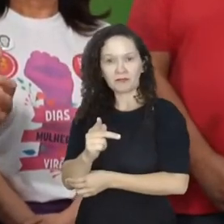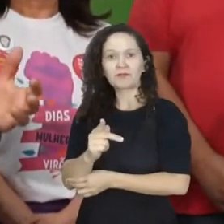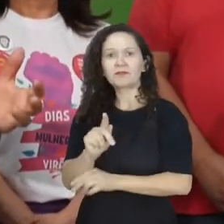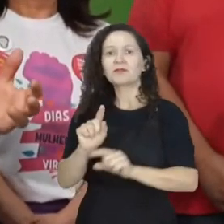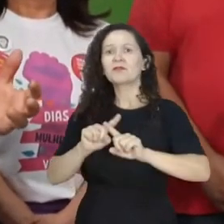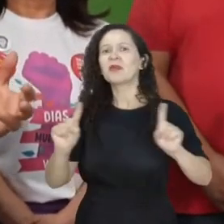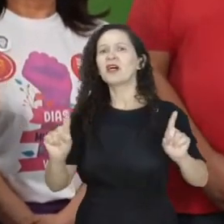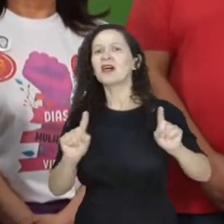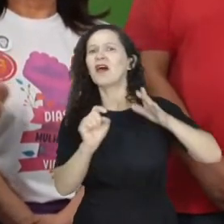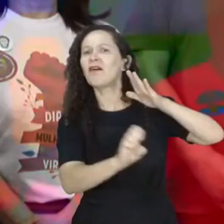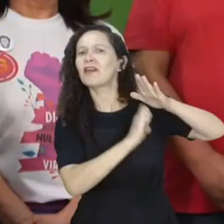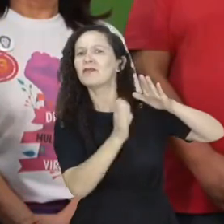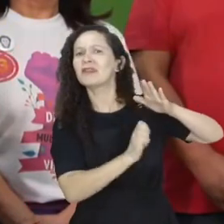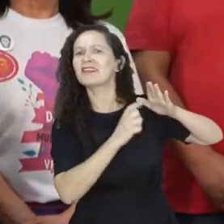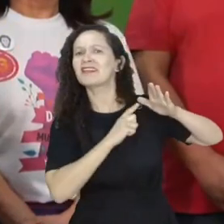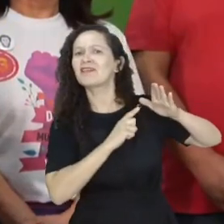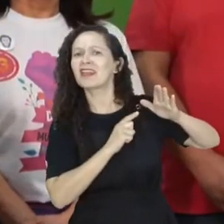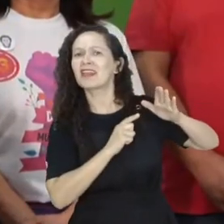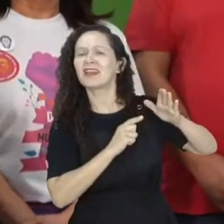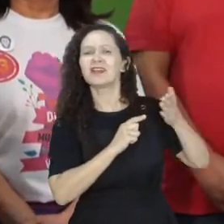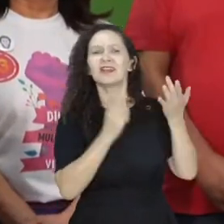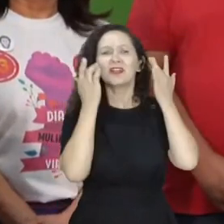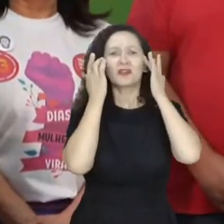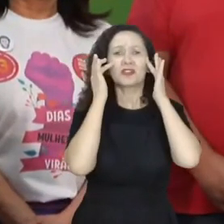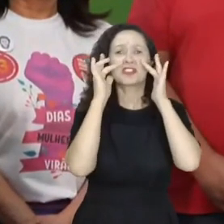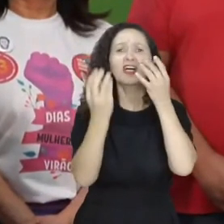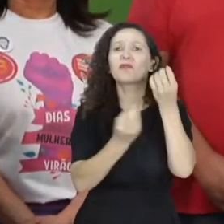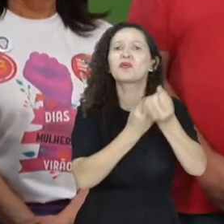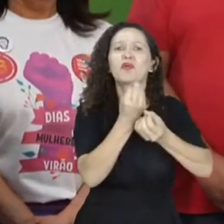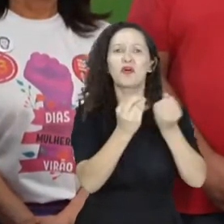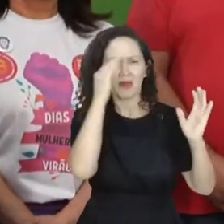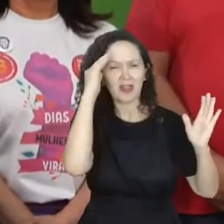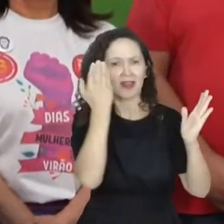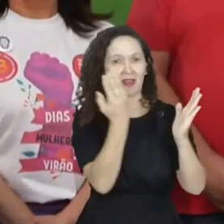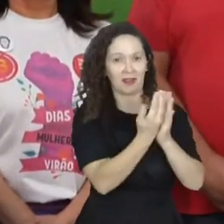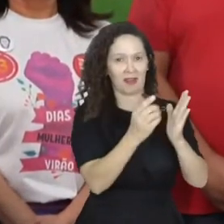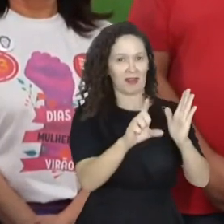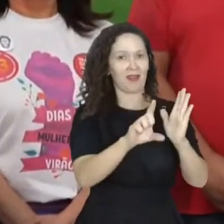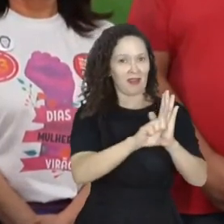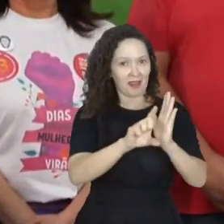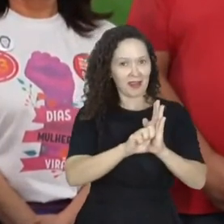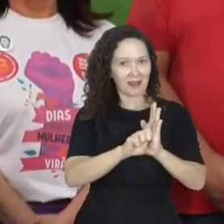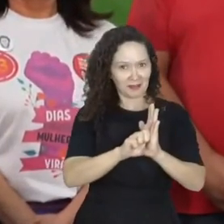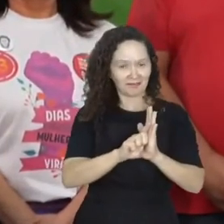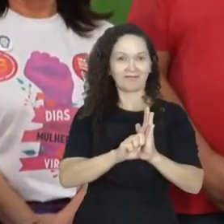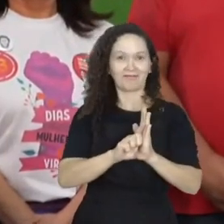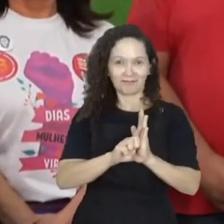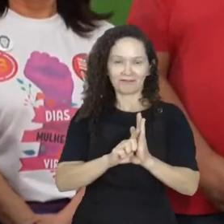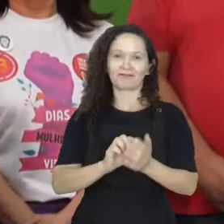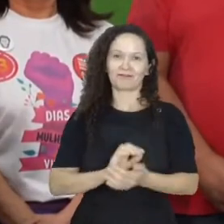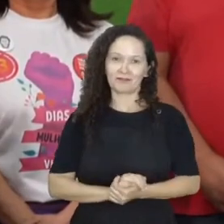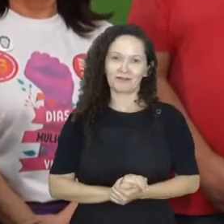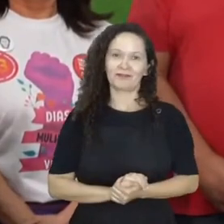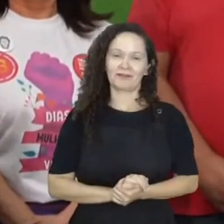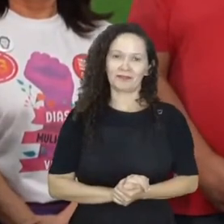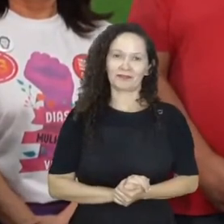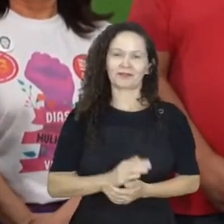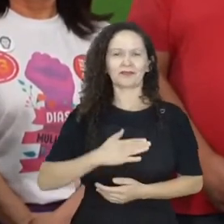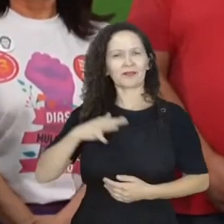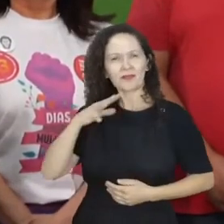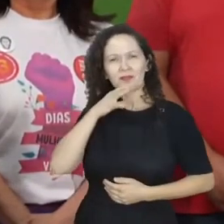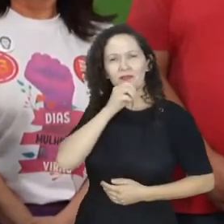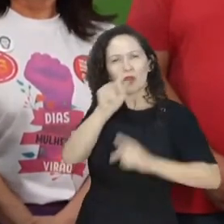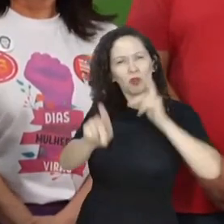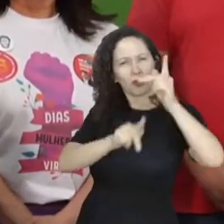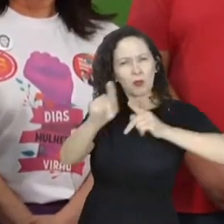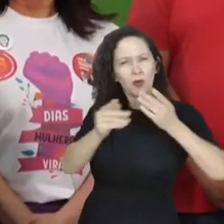o patrão deles é invisível, não sabe quem é o patrão deles. E por isso acusam. Então, eu acho que o povo